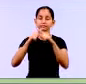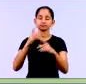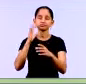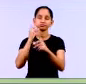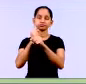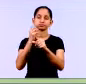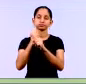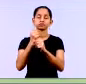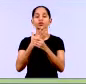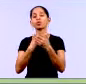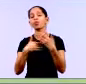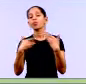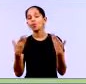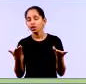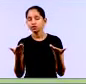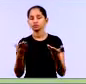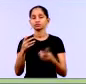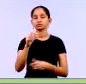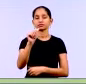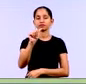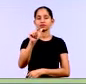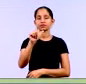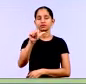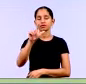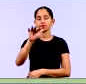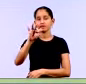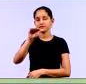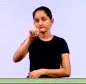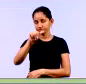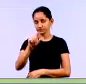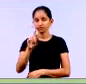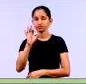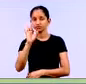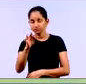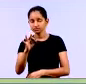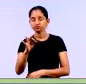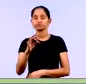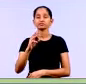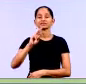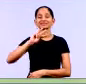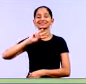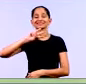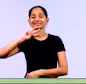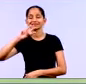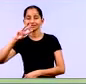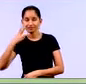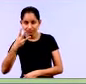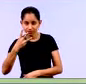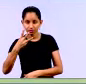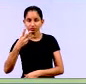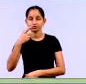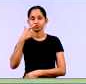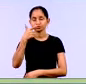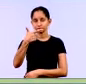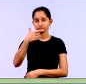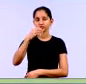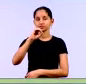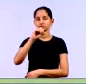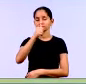da matéria-prima alfa? Vai ser 3.201 vezes 4.